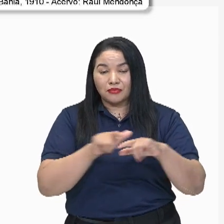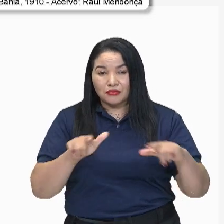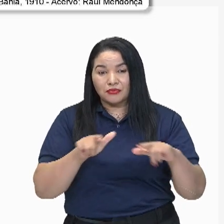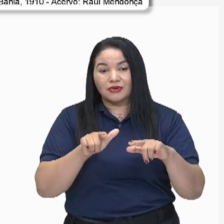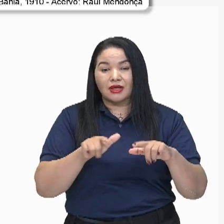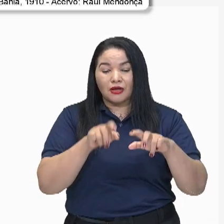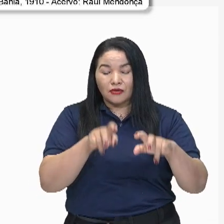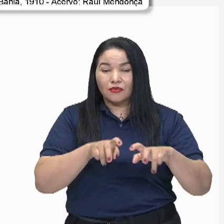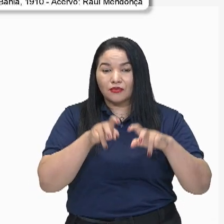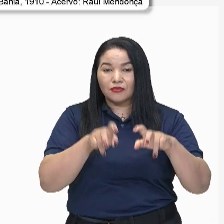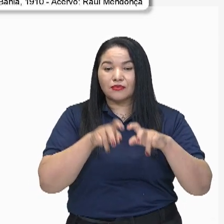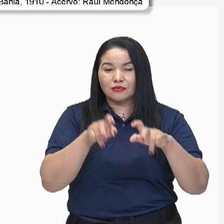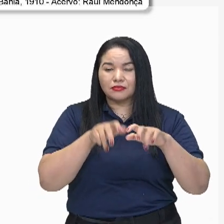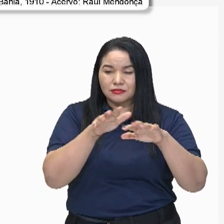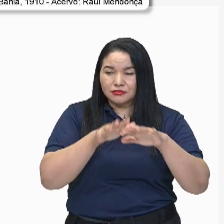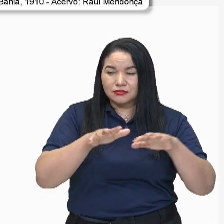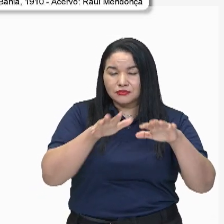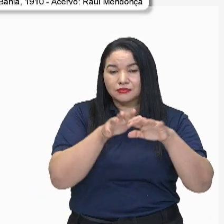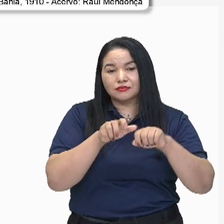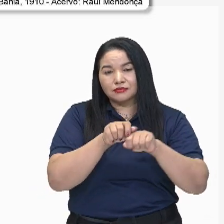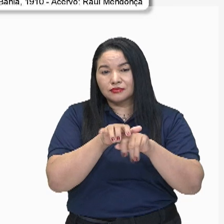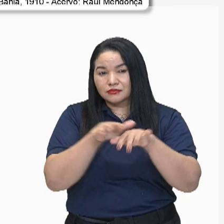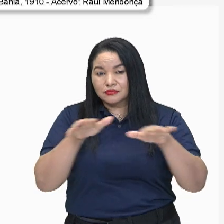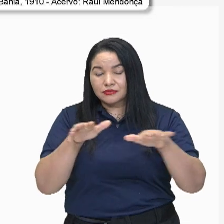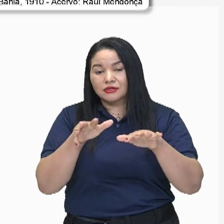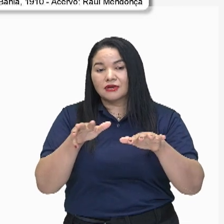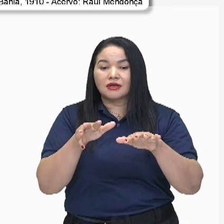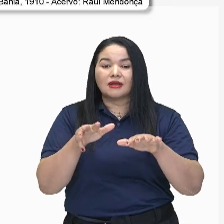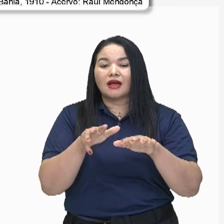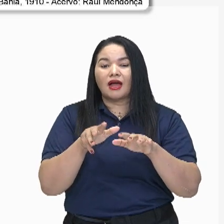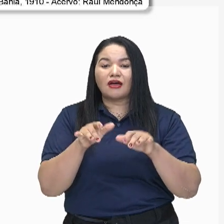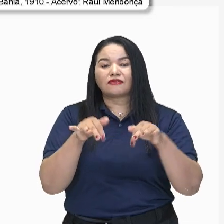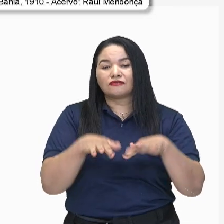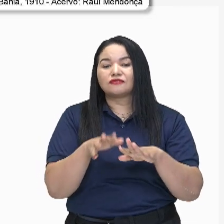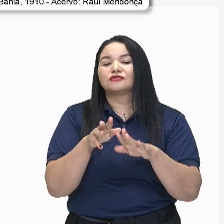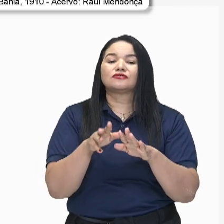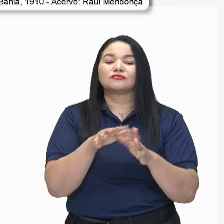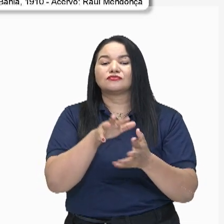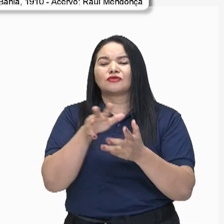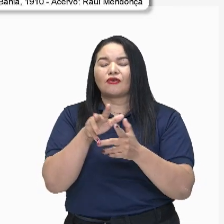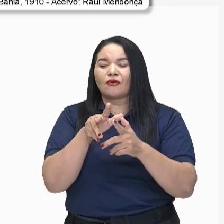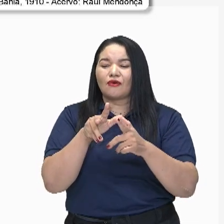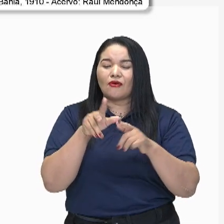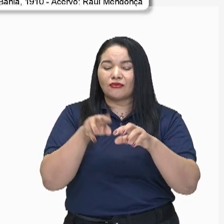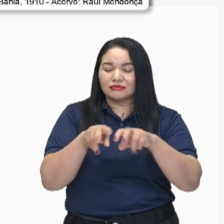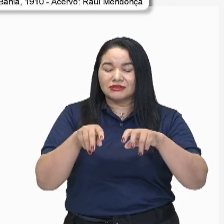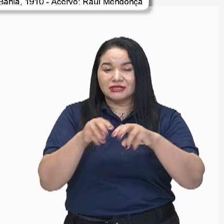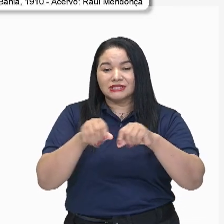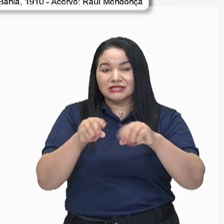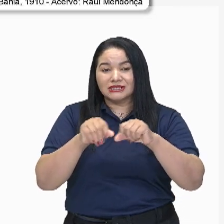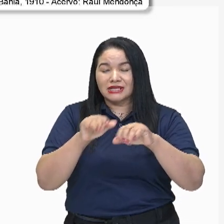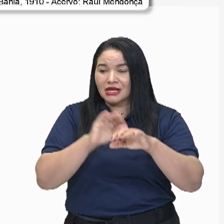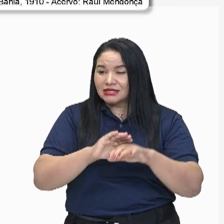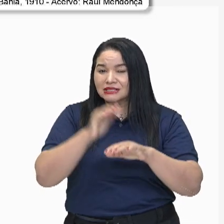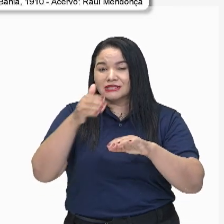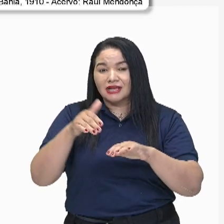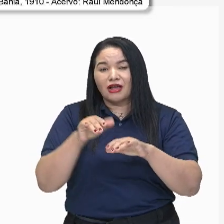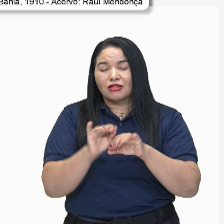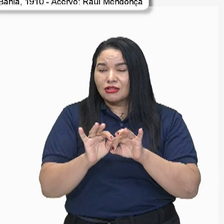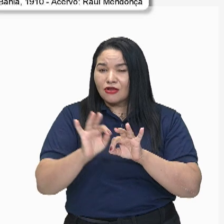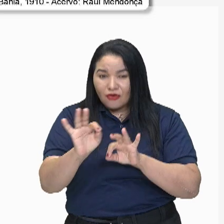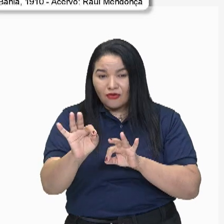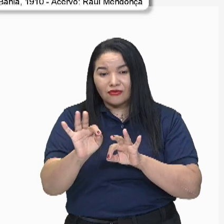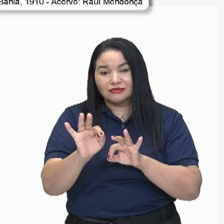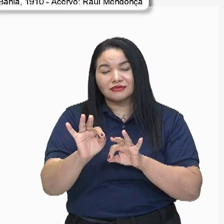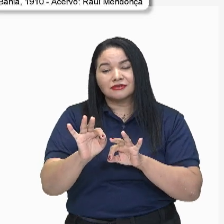campos gerais. Afora dentro, eles dizem, fim de rumo, terras altas, demais do Urucuia, ou seja, é algo muito longe.